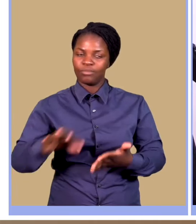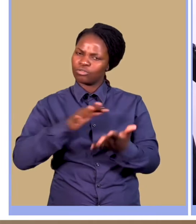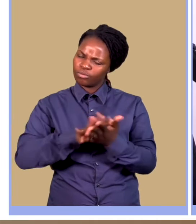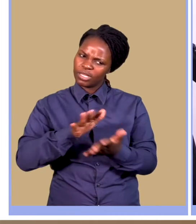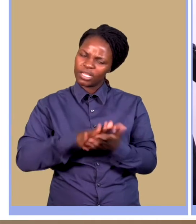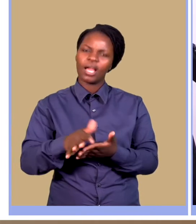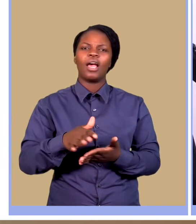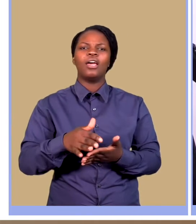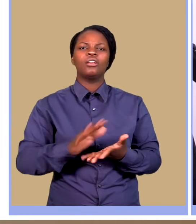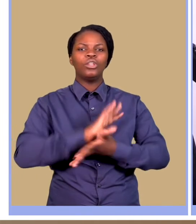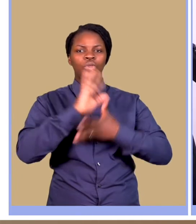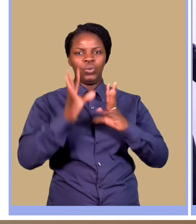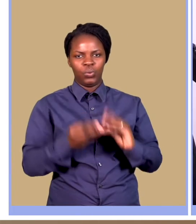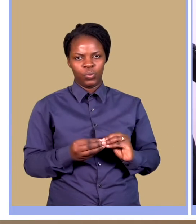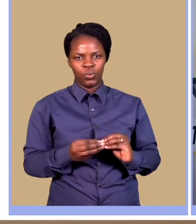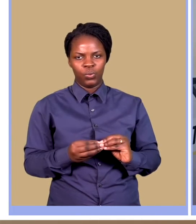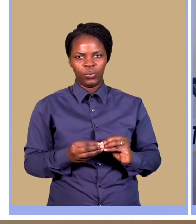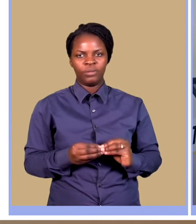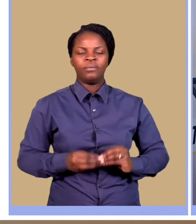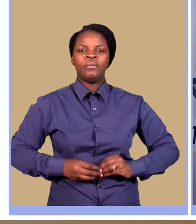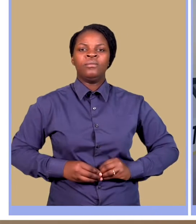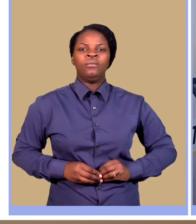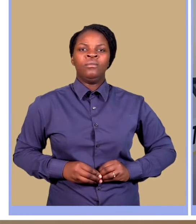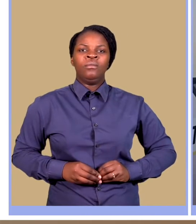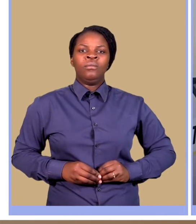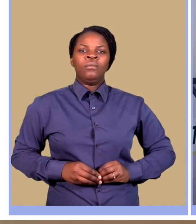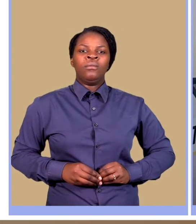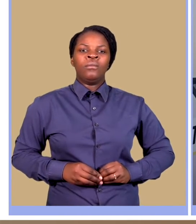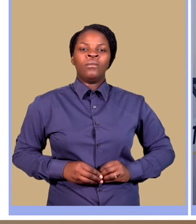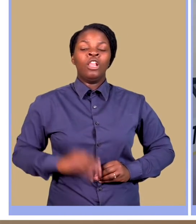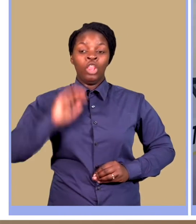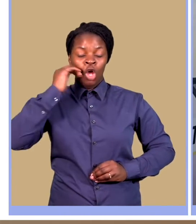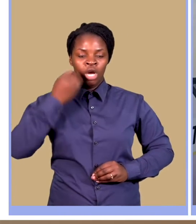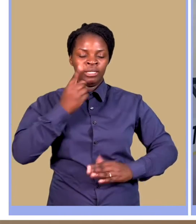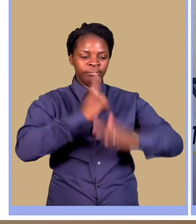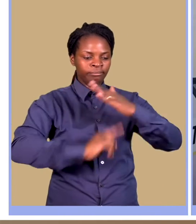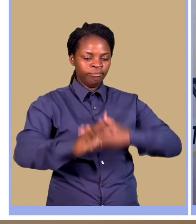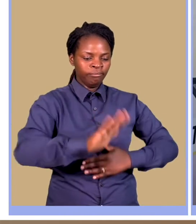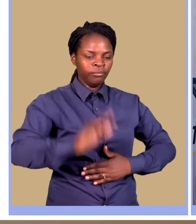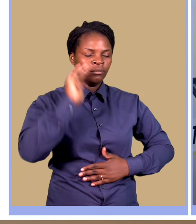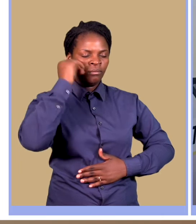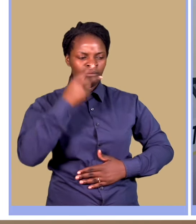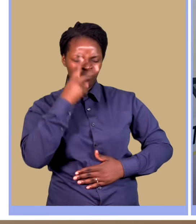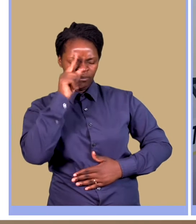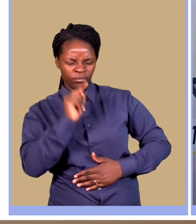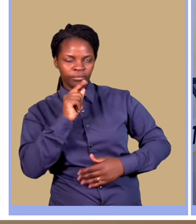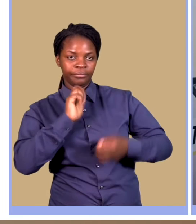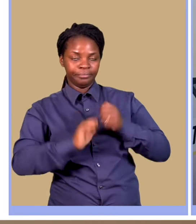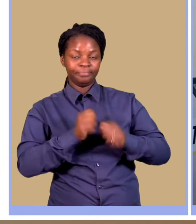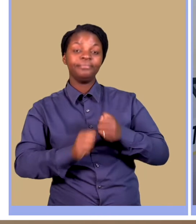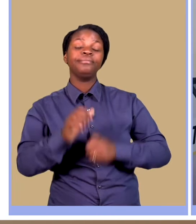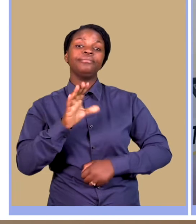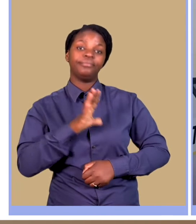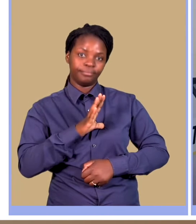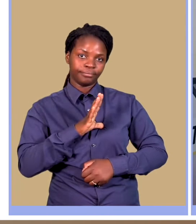quando notamos algum tipo de problema. Exato. Exatamente. E porque também é uma vantagem que o chefe do quarteirão conhece os